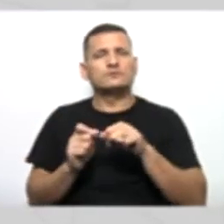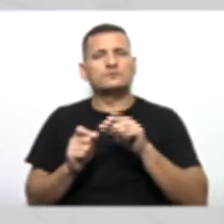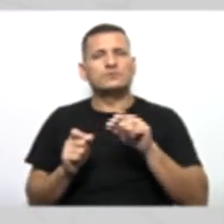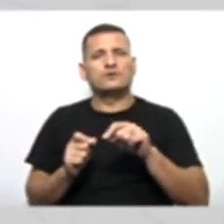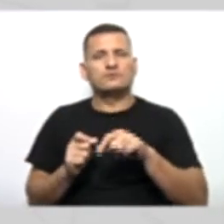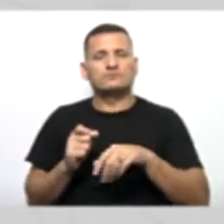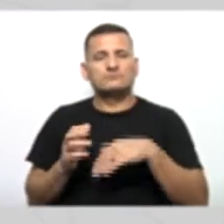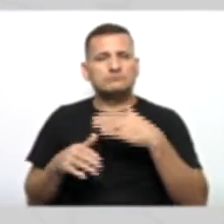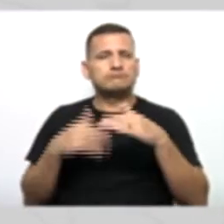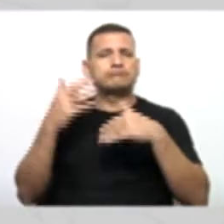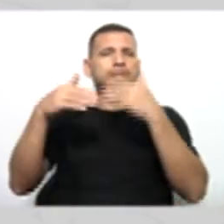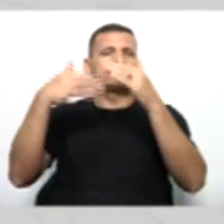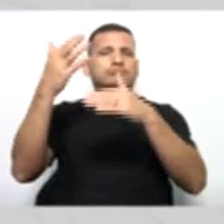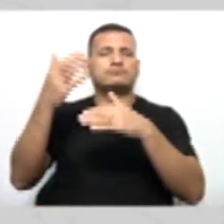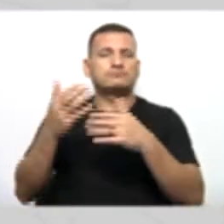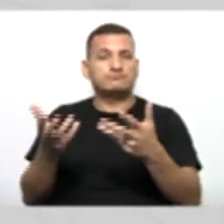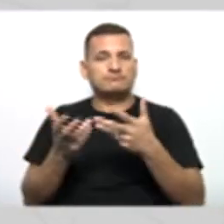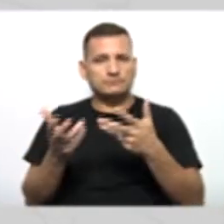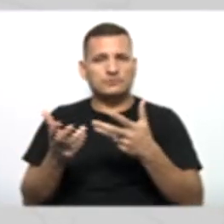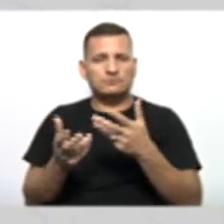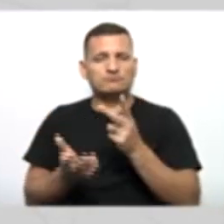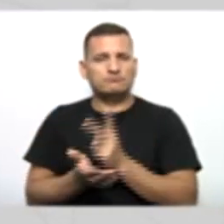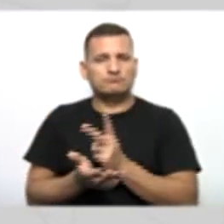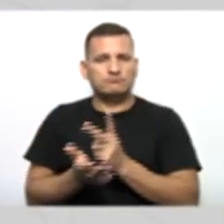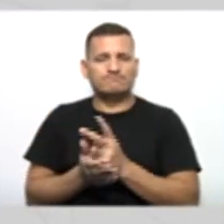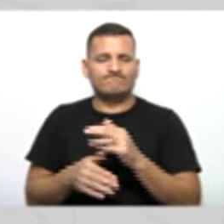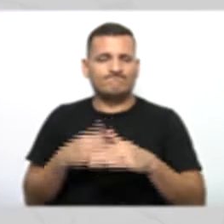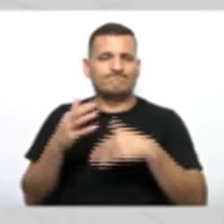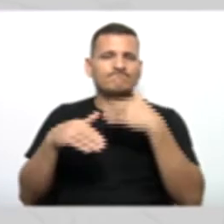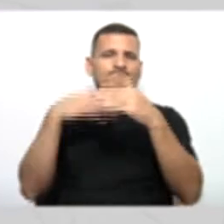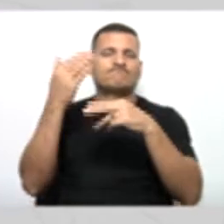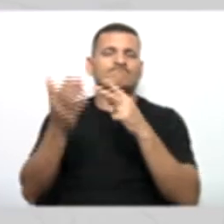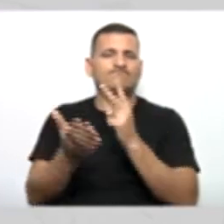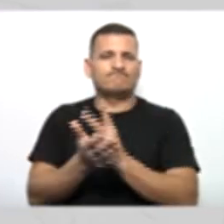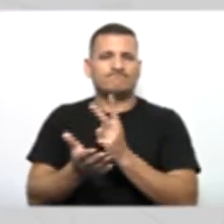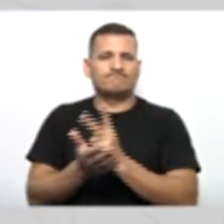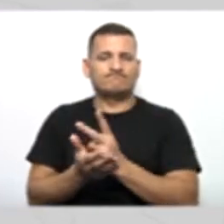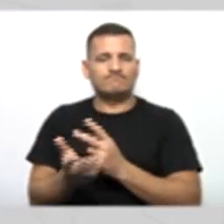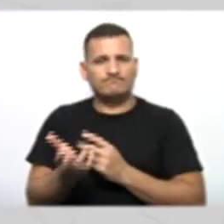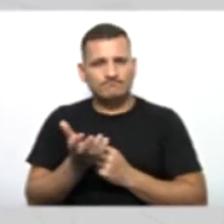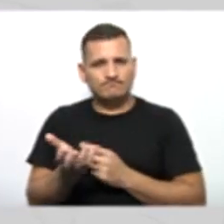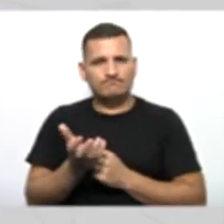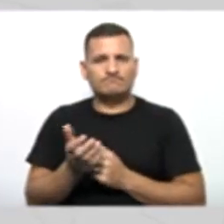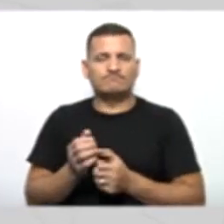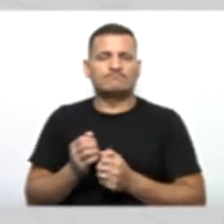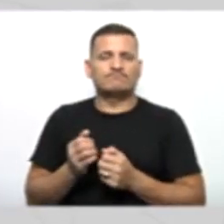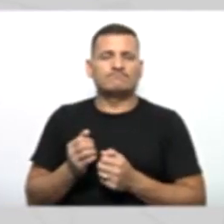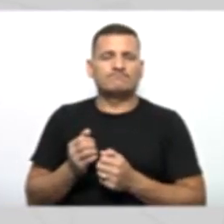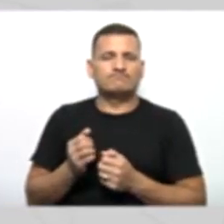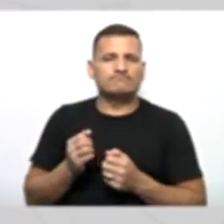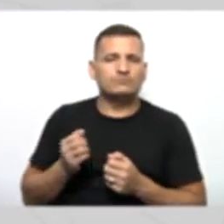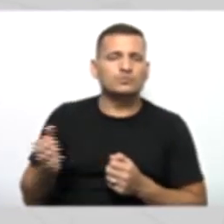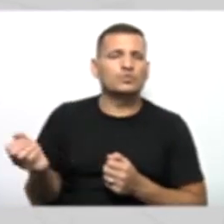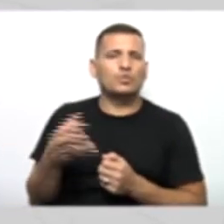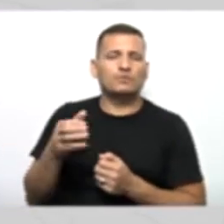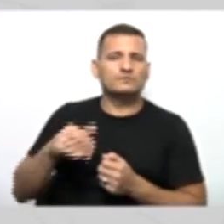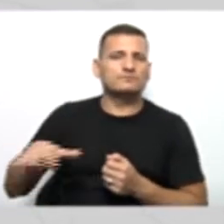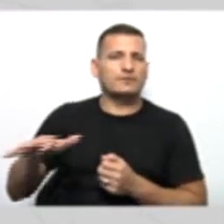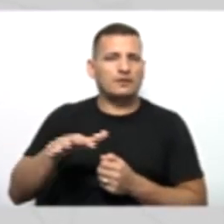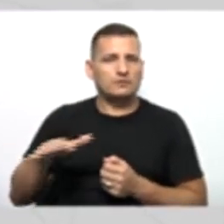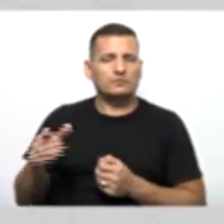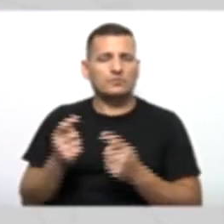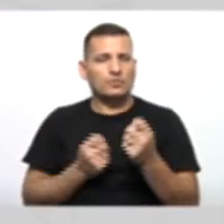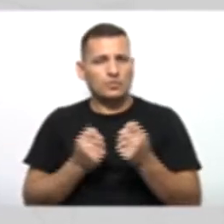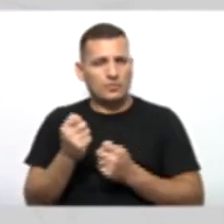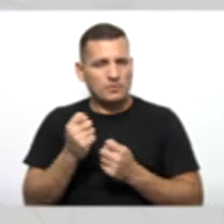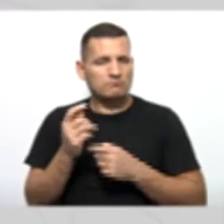custo. Ele procurava sempre estar desenvolvendo, sempre estar procurando abrir novos espaços, desenvolver a economia, e não